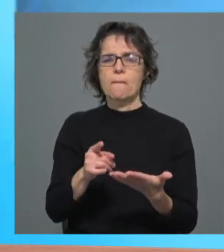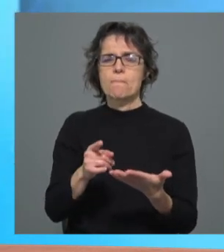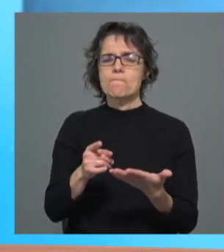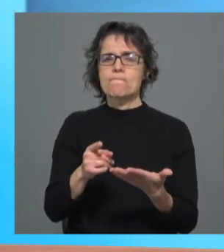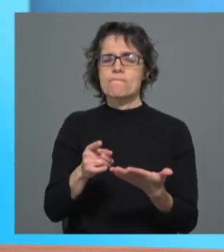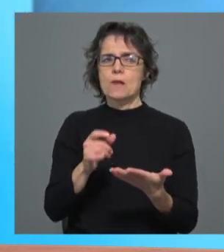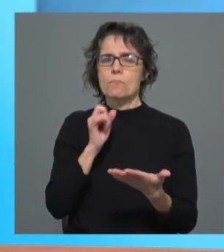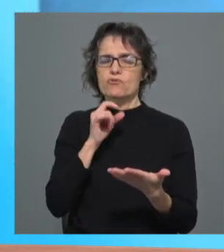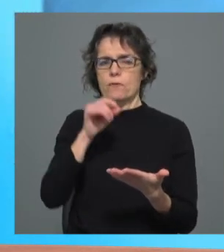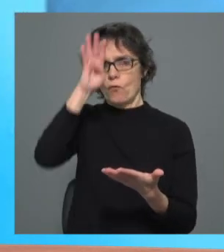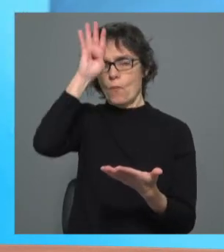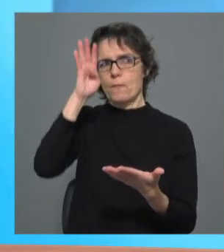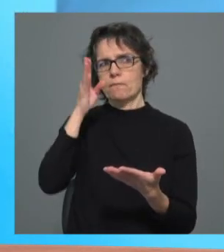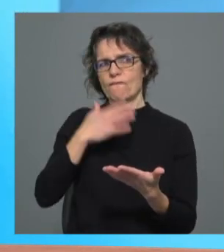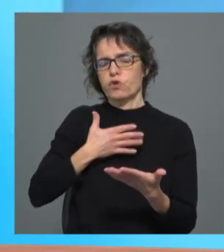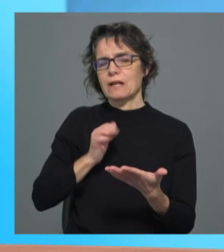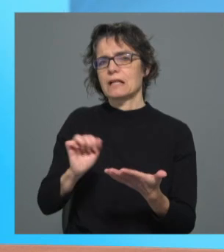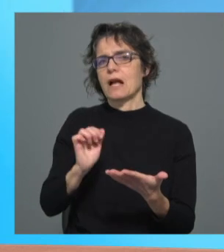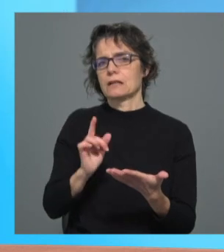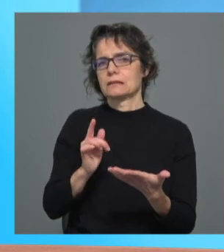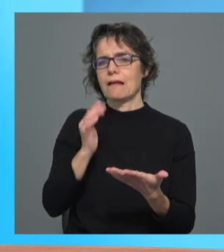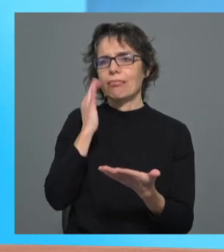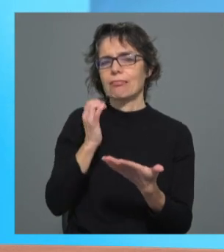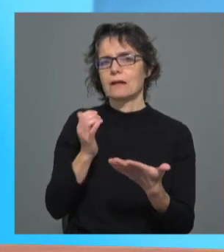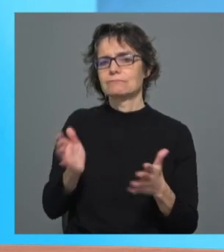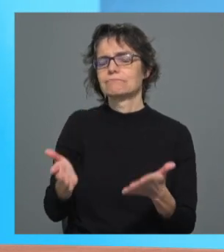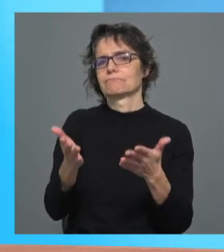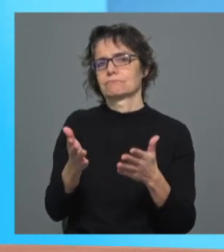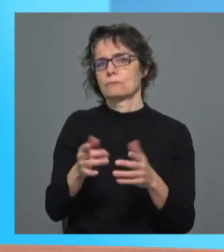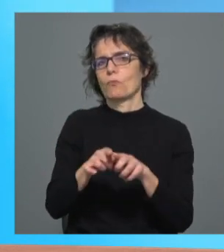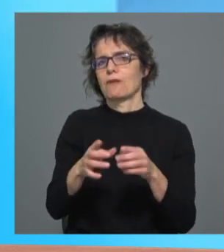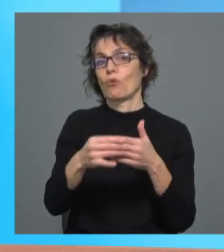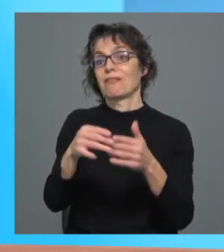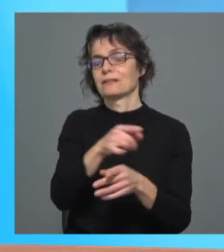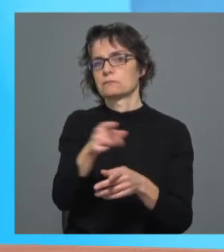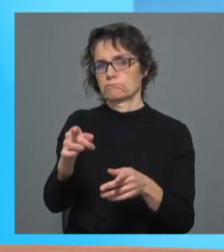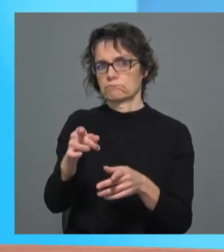um bocadinho incentivar os líderes políticos